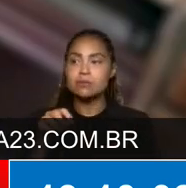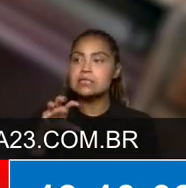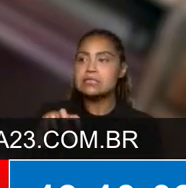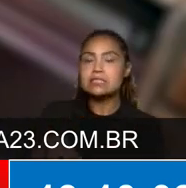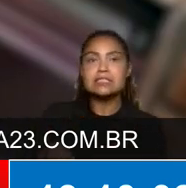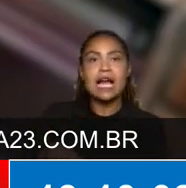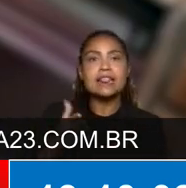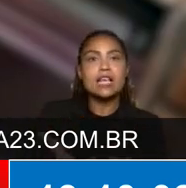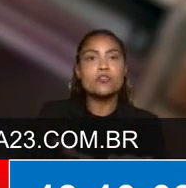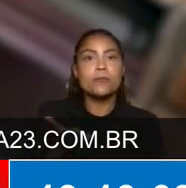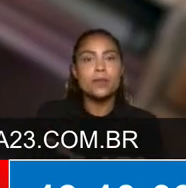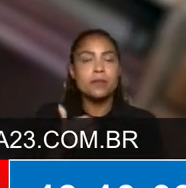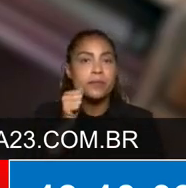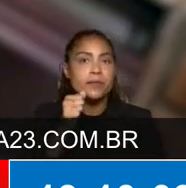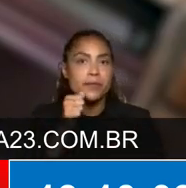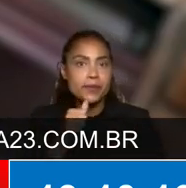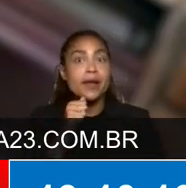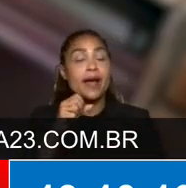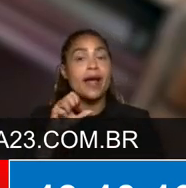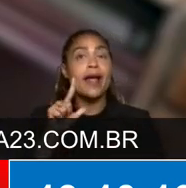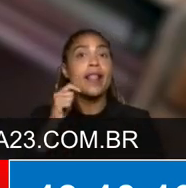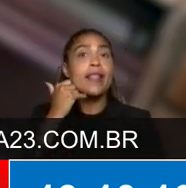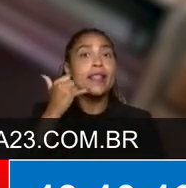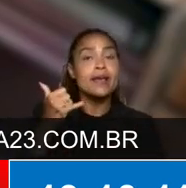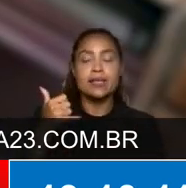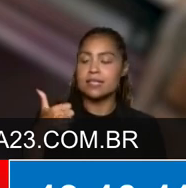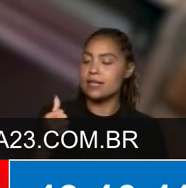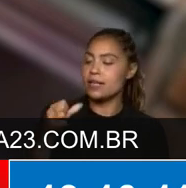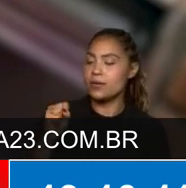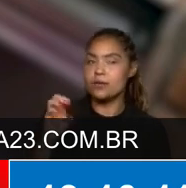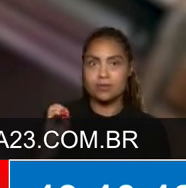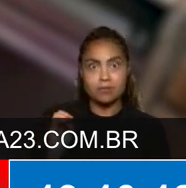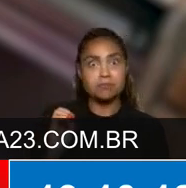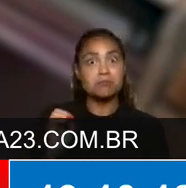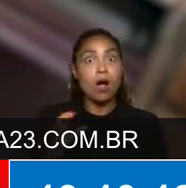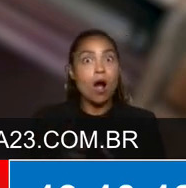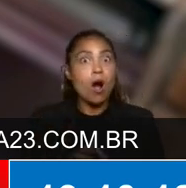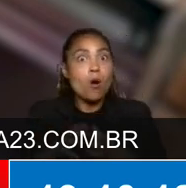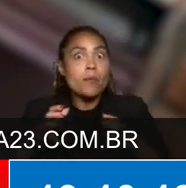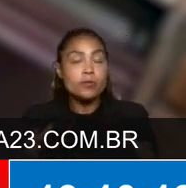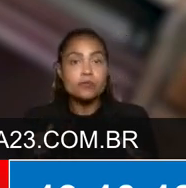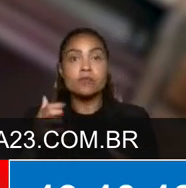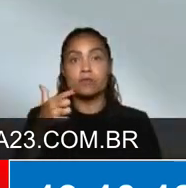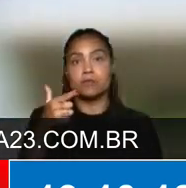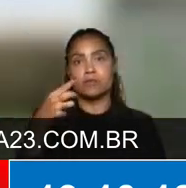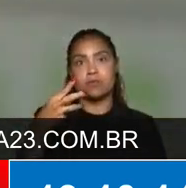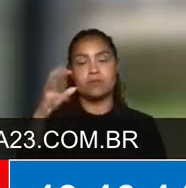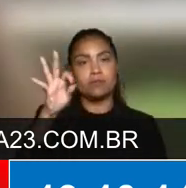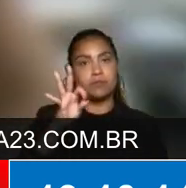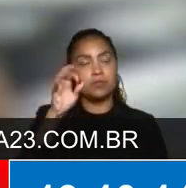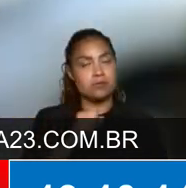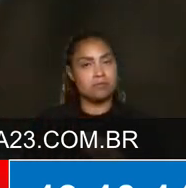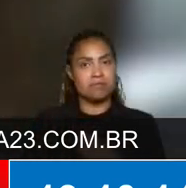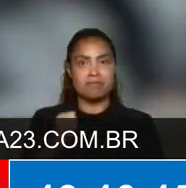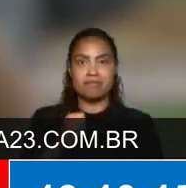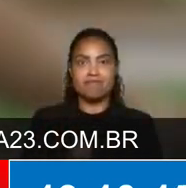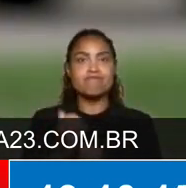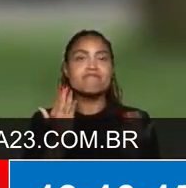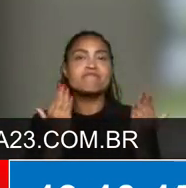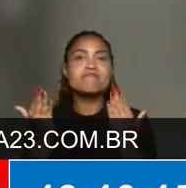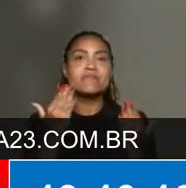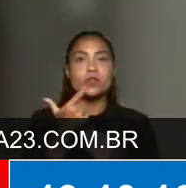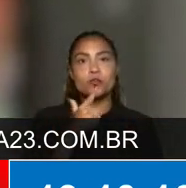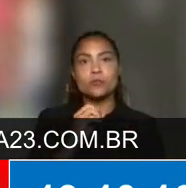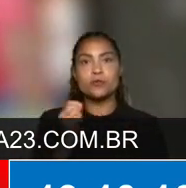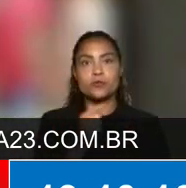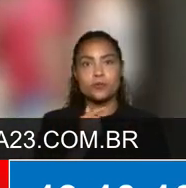Atendimento à Mulher, conhecida como Ligue 180, aumentou 23% no ano passado em comparação a